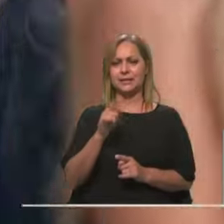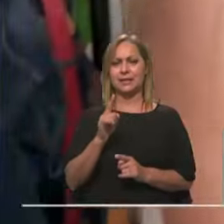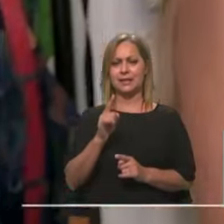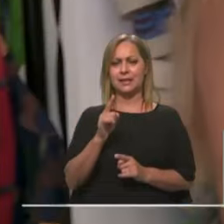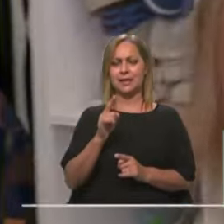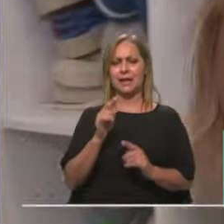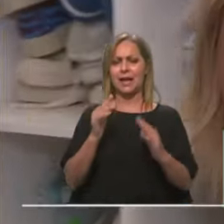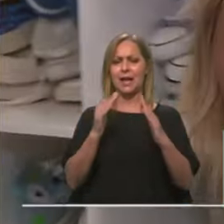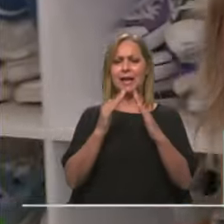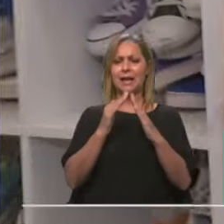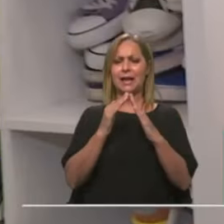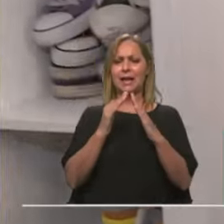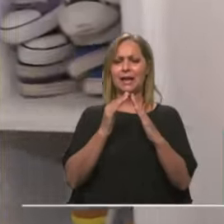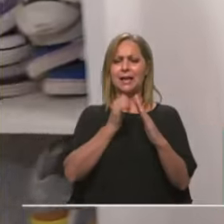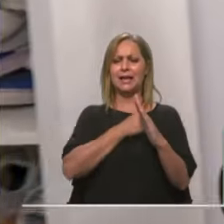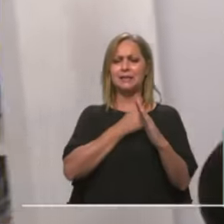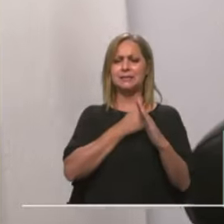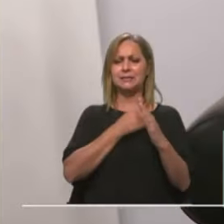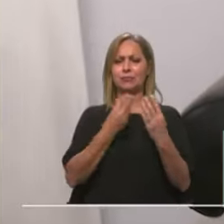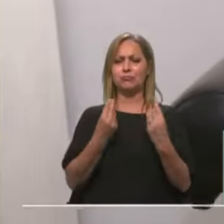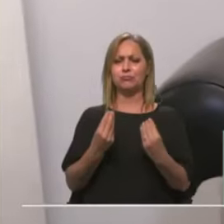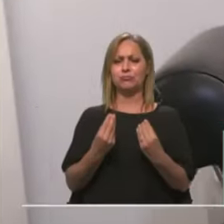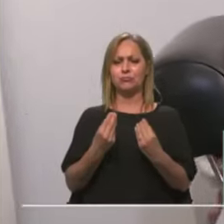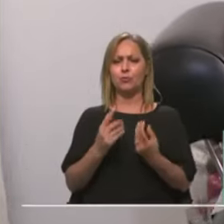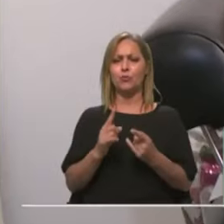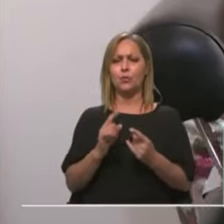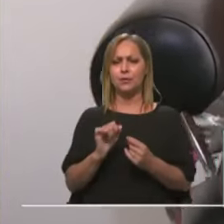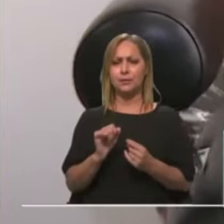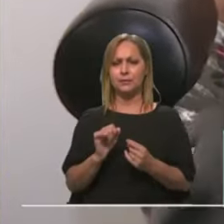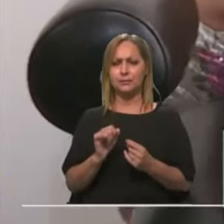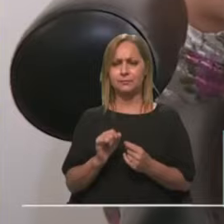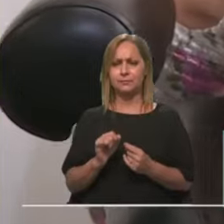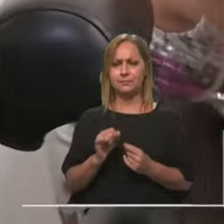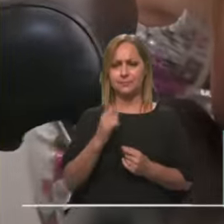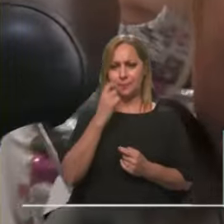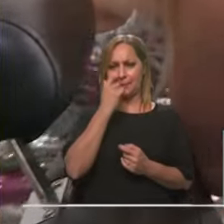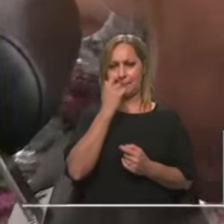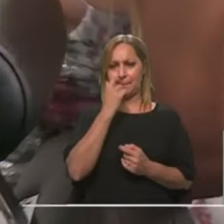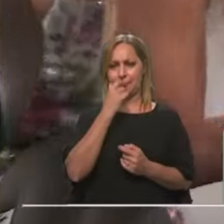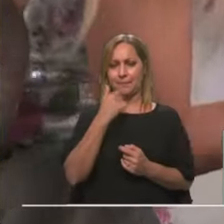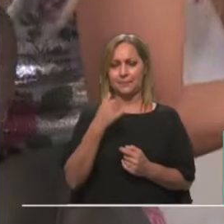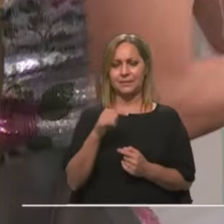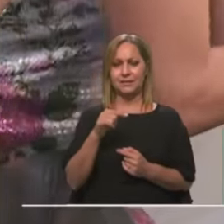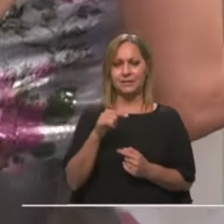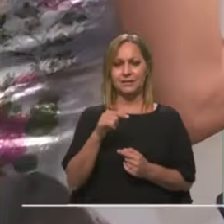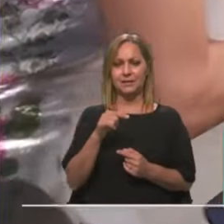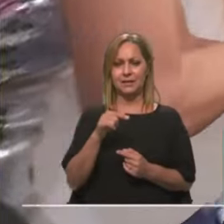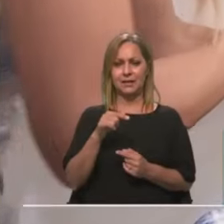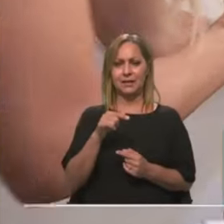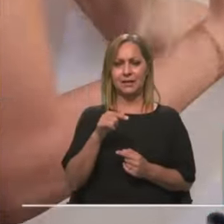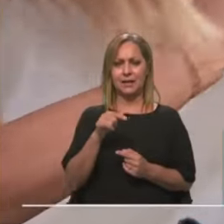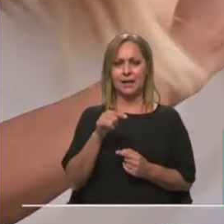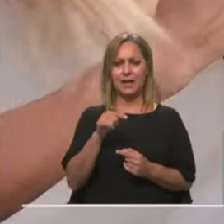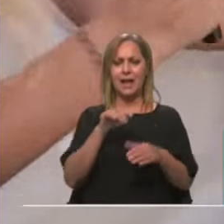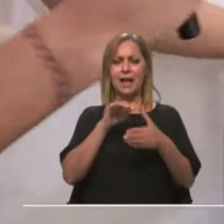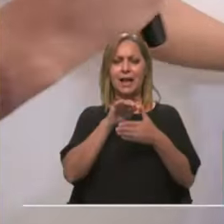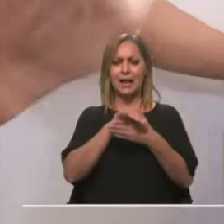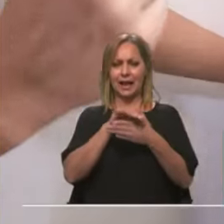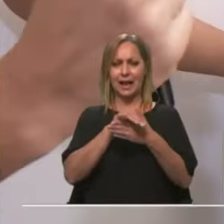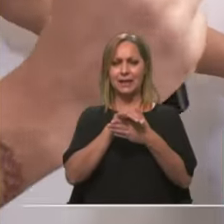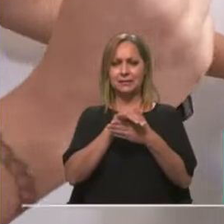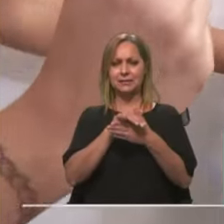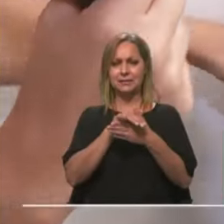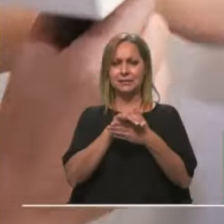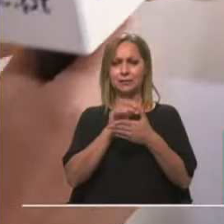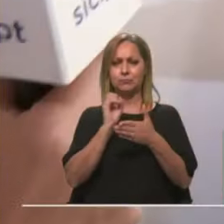casinha tão fofa, João Baião? Sweet Letters. Portanto, tens aqui o quê? Aqui são as cartas. São